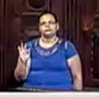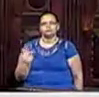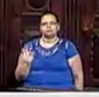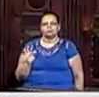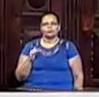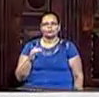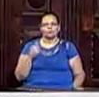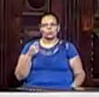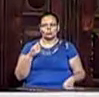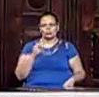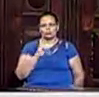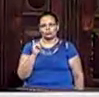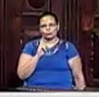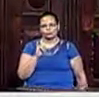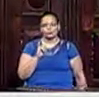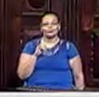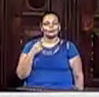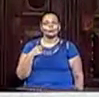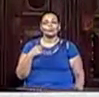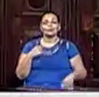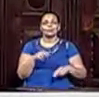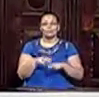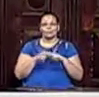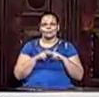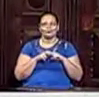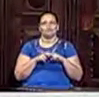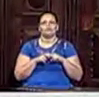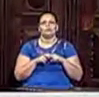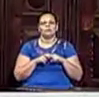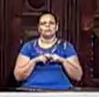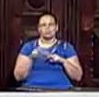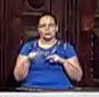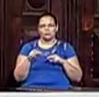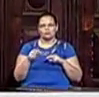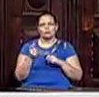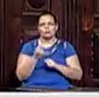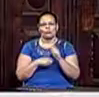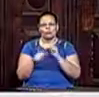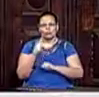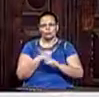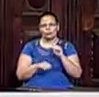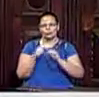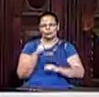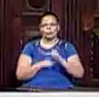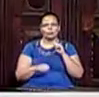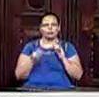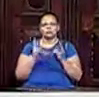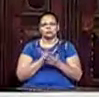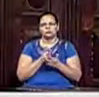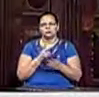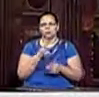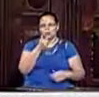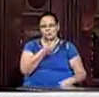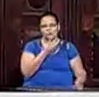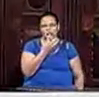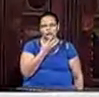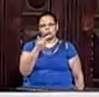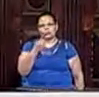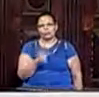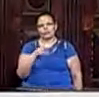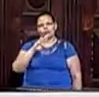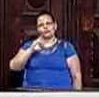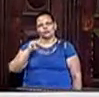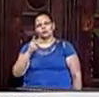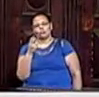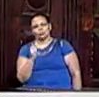em impostos por conta das atividades econômicas aqui desenvolvidas, 142 bilhões de